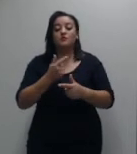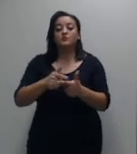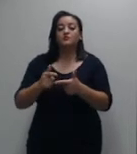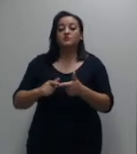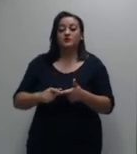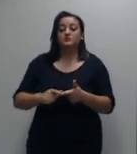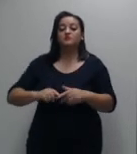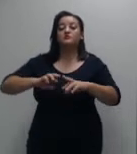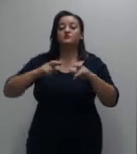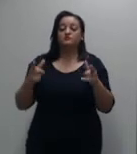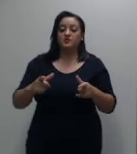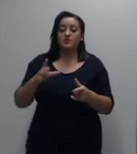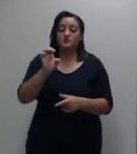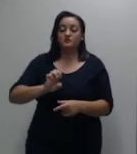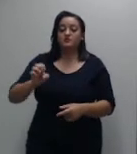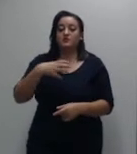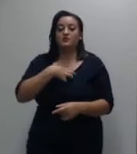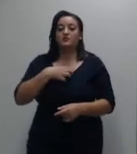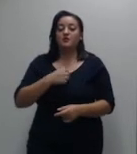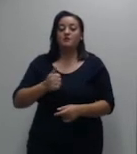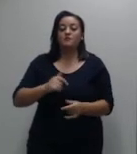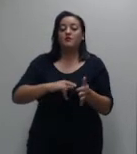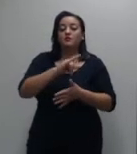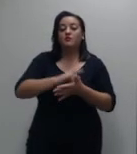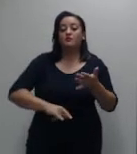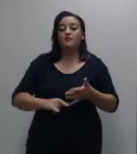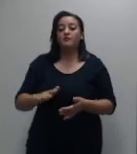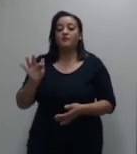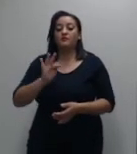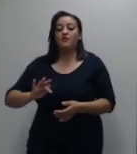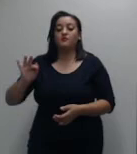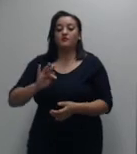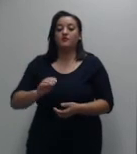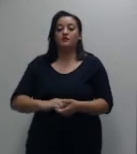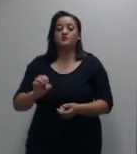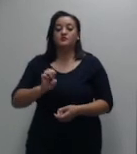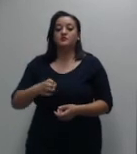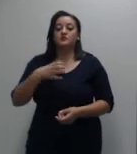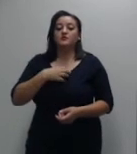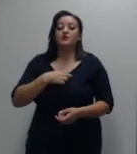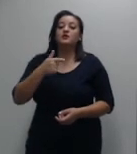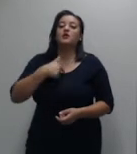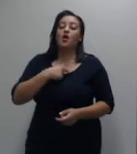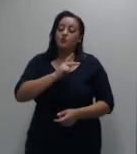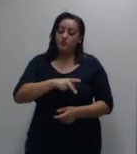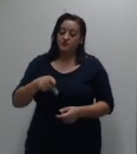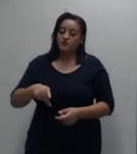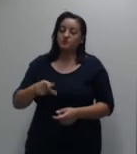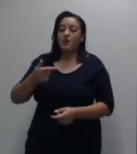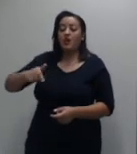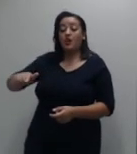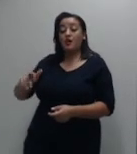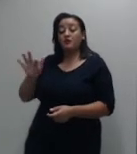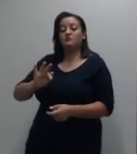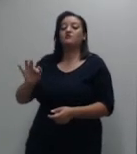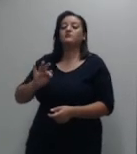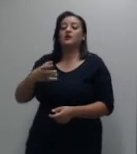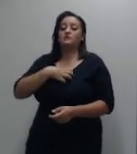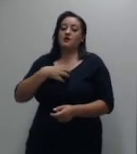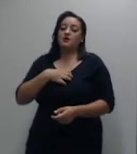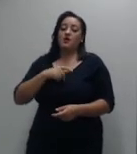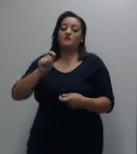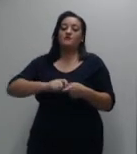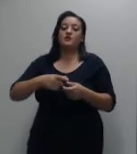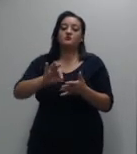no estado da Bahia primeiro documento a Universidade do Estado da Bahia Universidade que eu sou membro por isso o professor da universidade faz uma